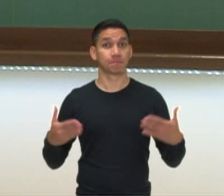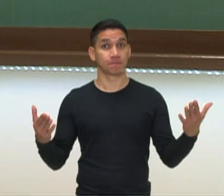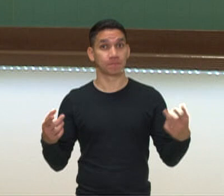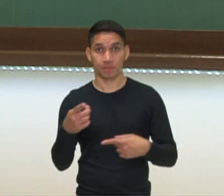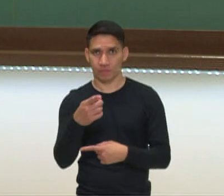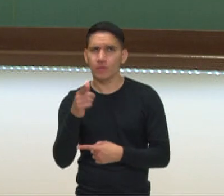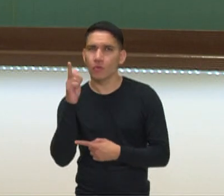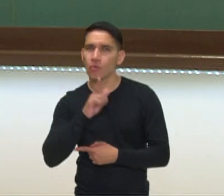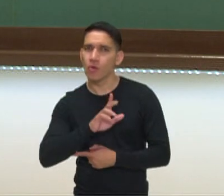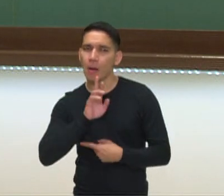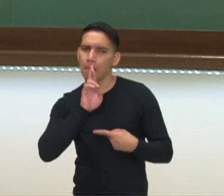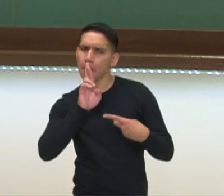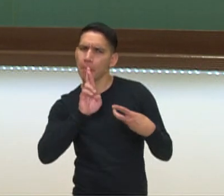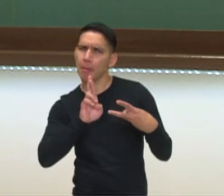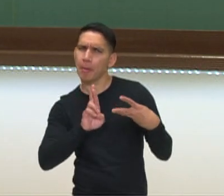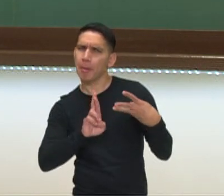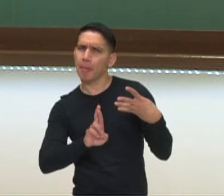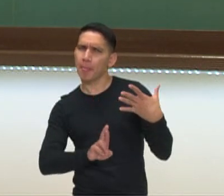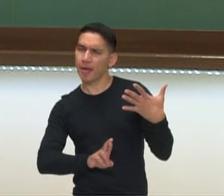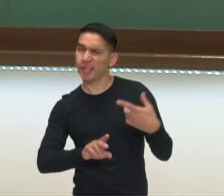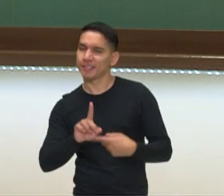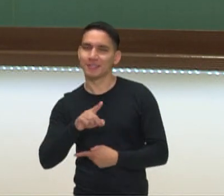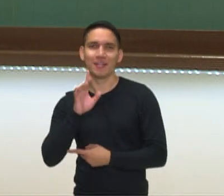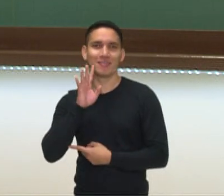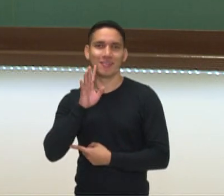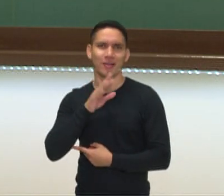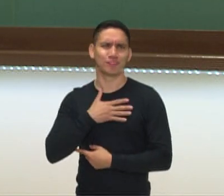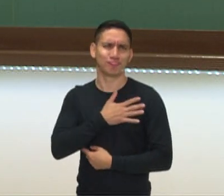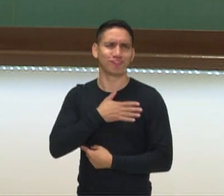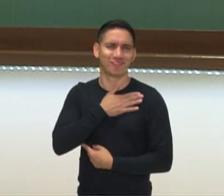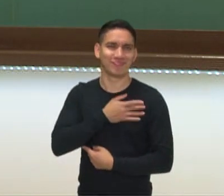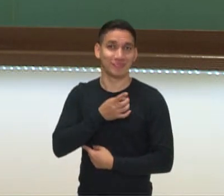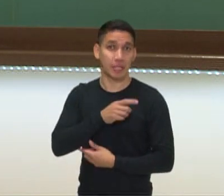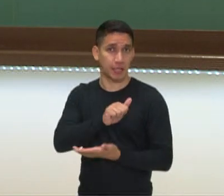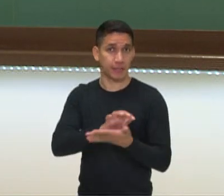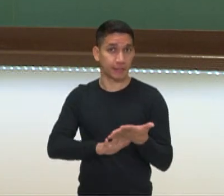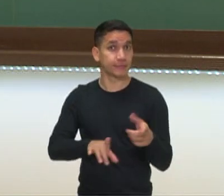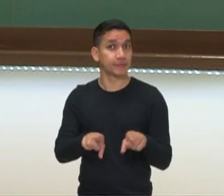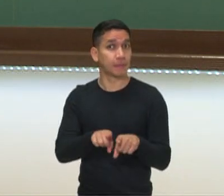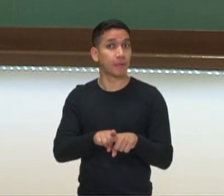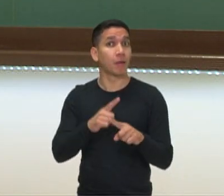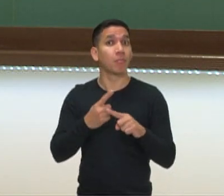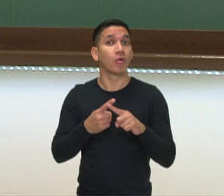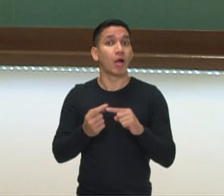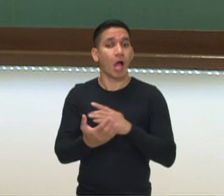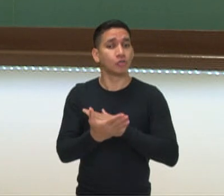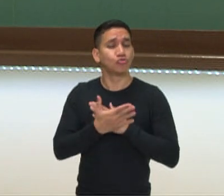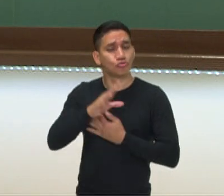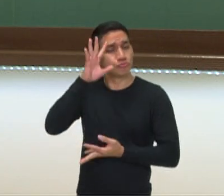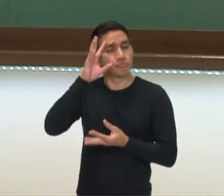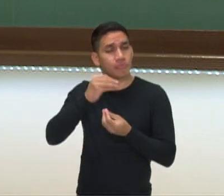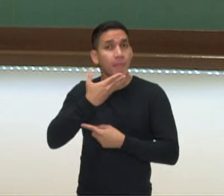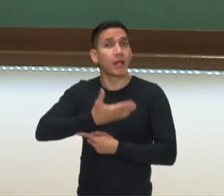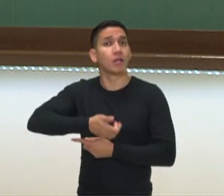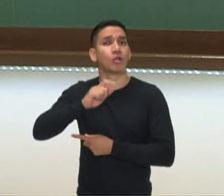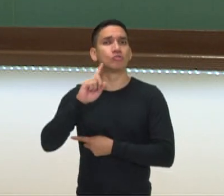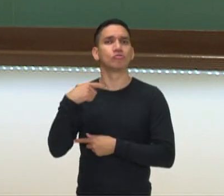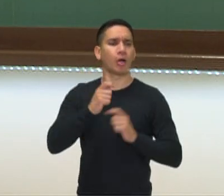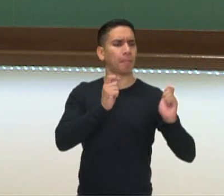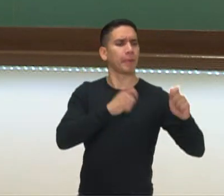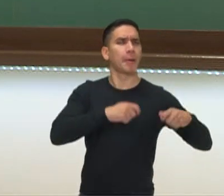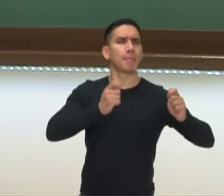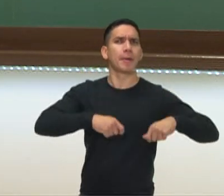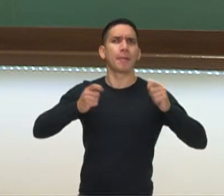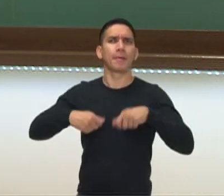aí, pessoal, conseguiram responder? Bacana essa atividade também, né? Então, ela nos ajuda a compreender melhor as nossas competências,